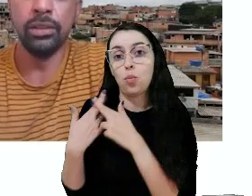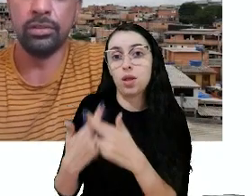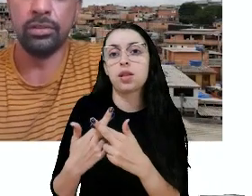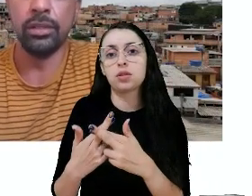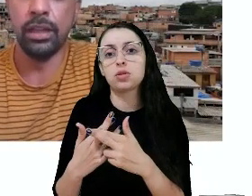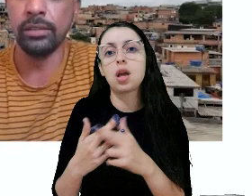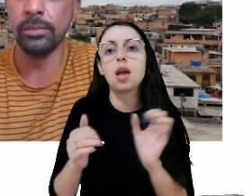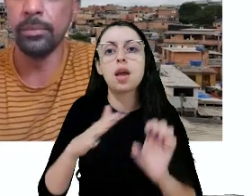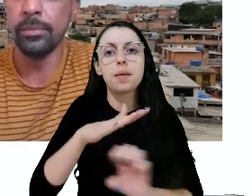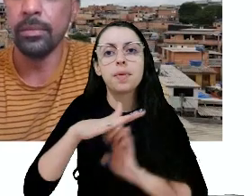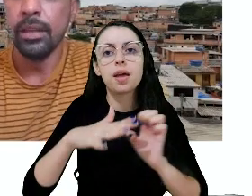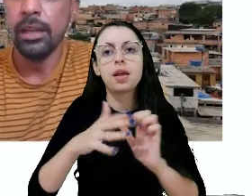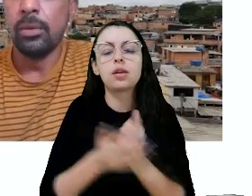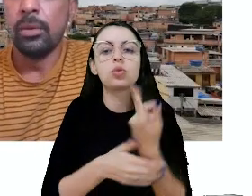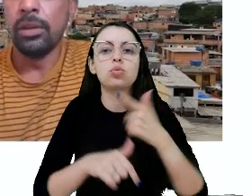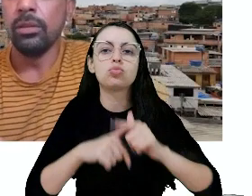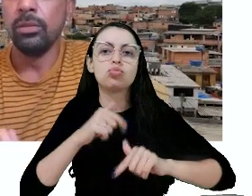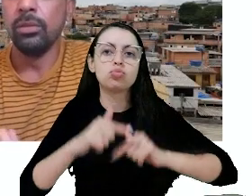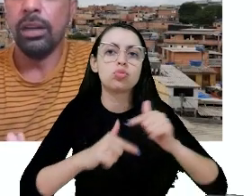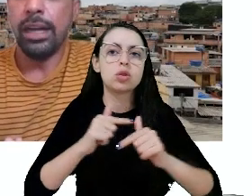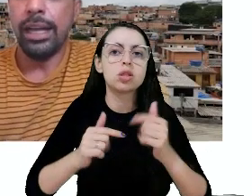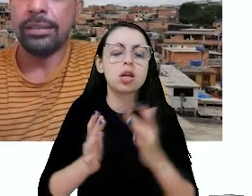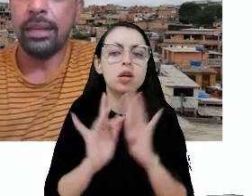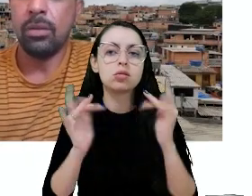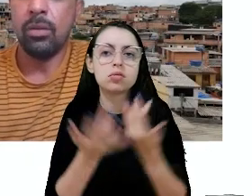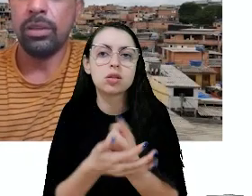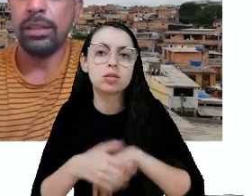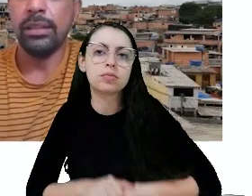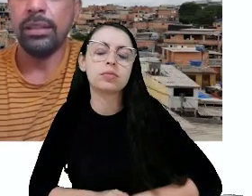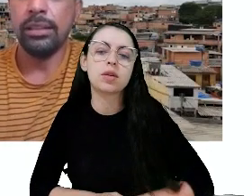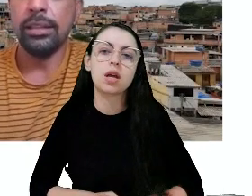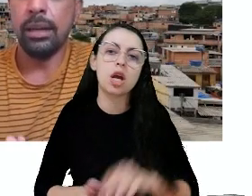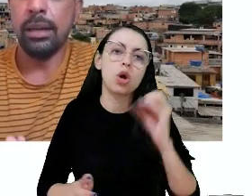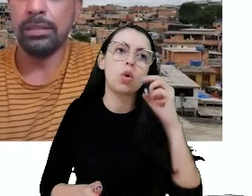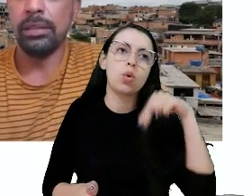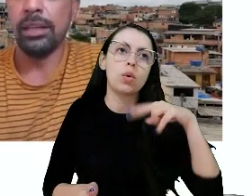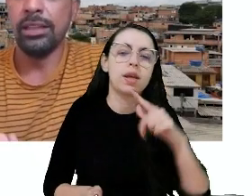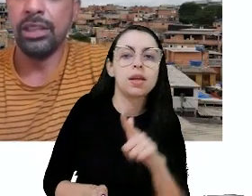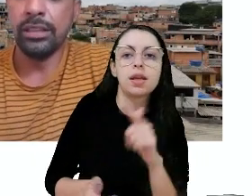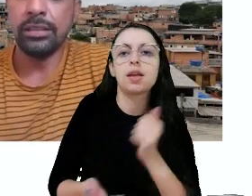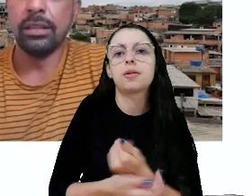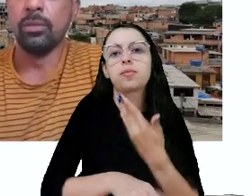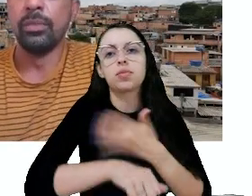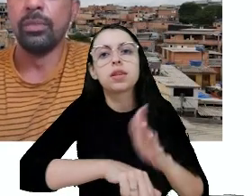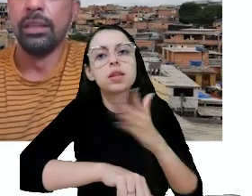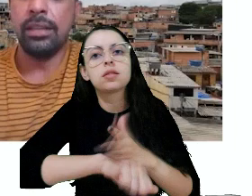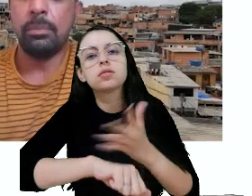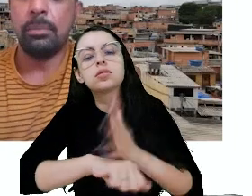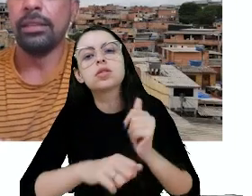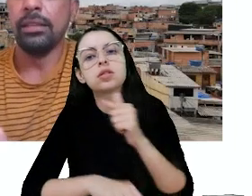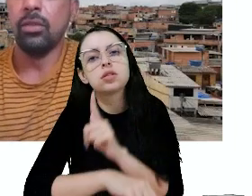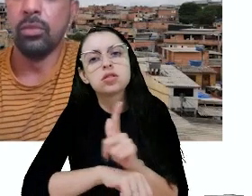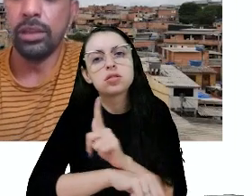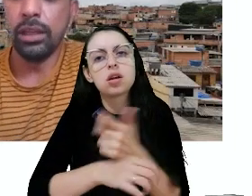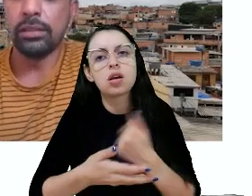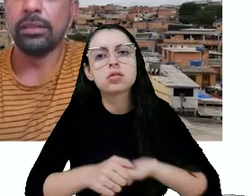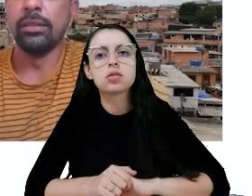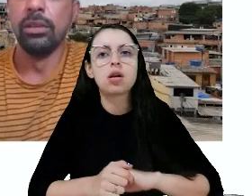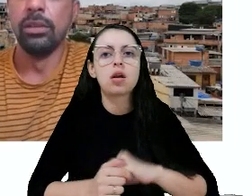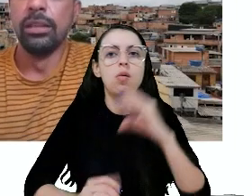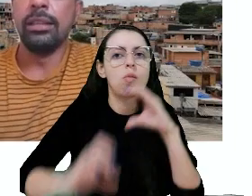tornem empreendedores sociais. Porque quando essa ONG, esse líder se capacita em gestão, se capacita